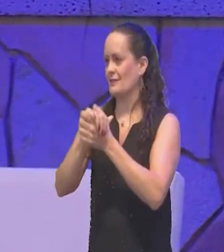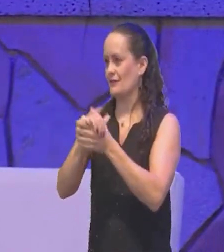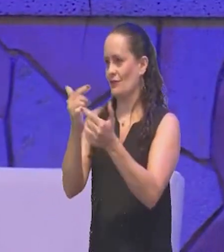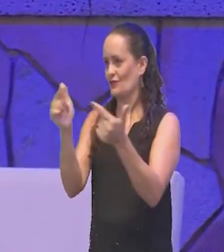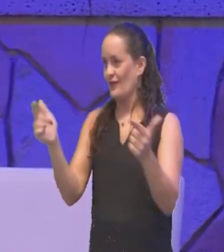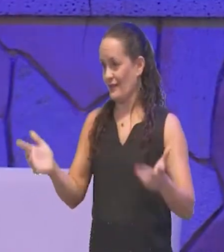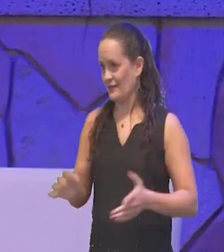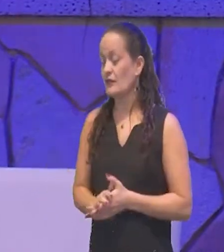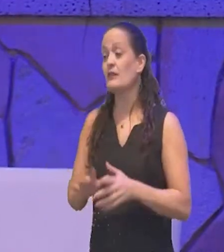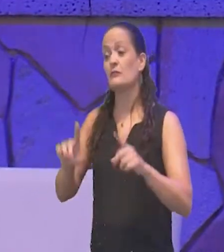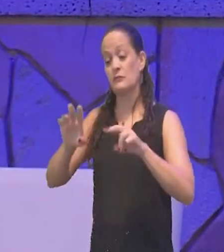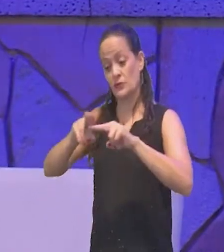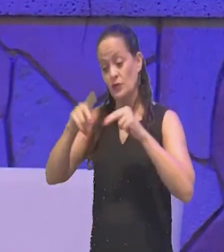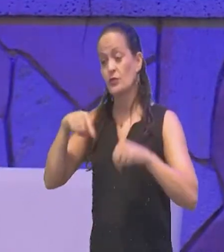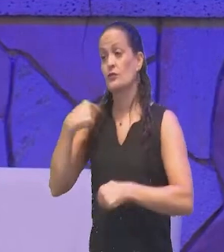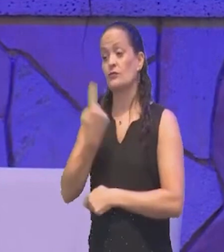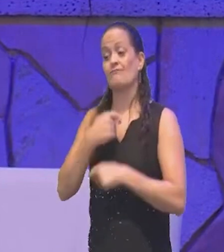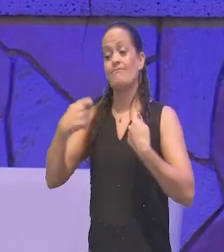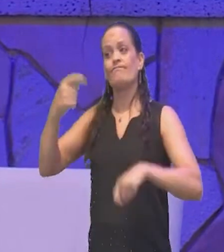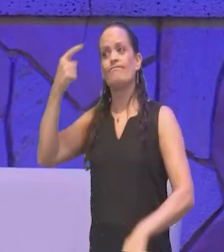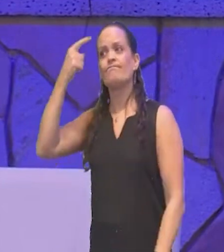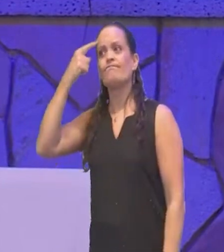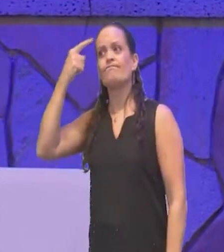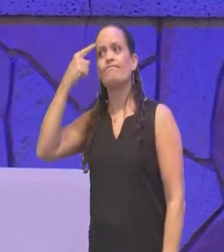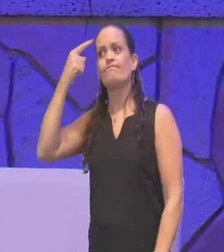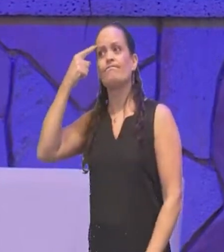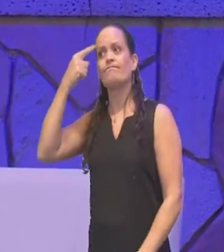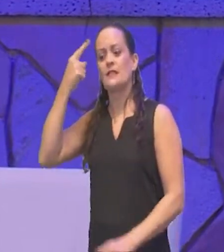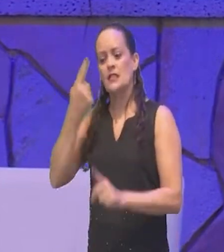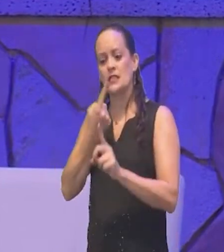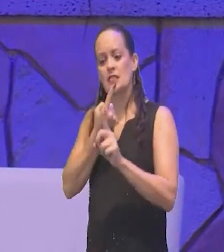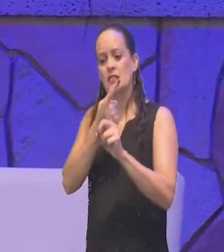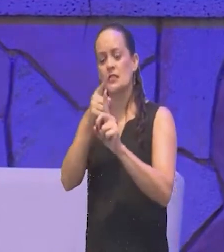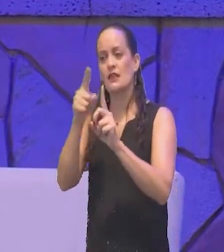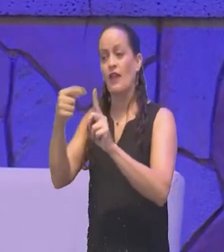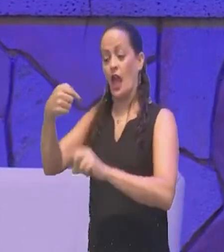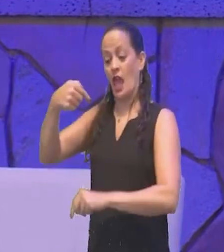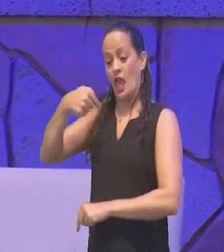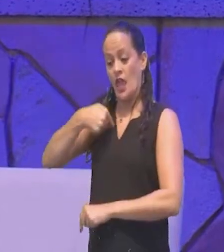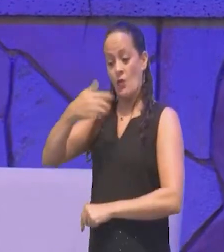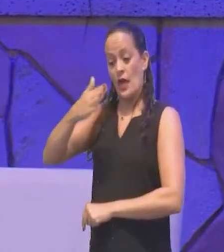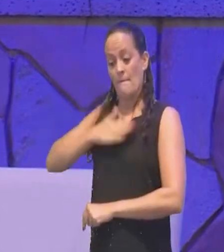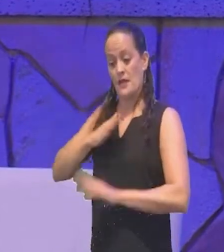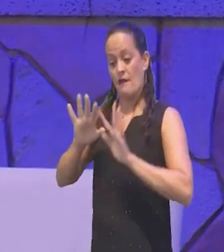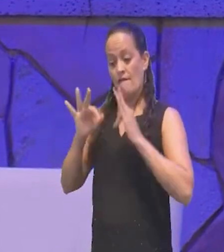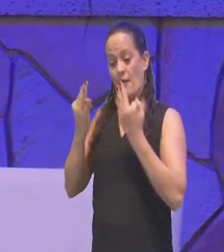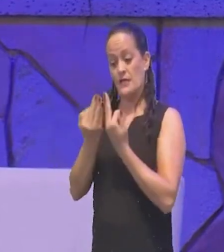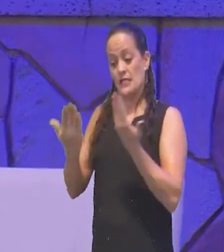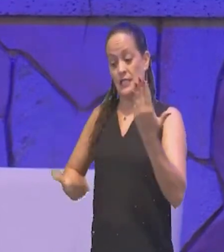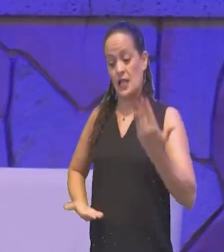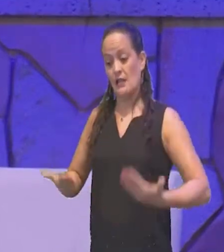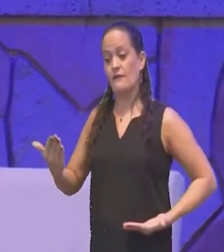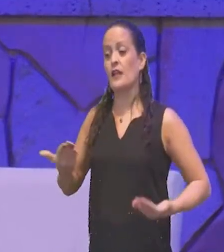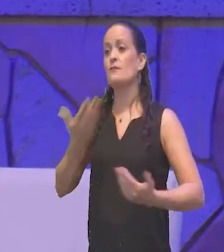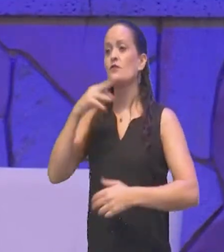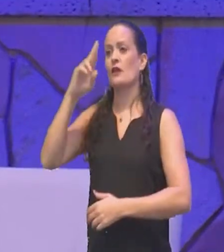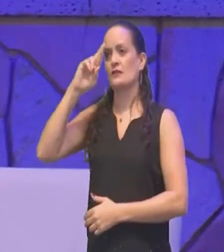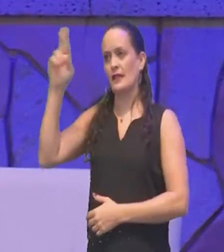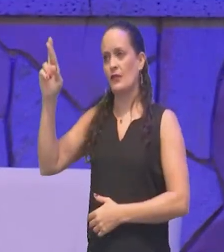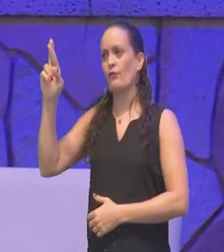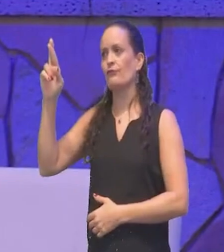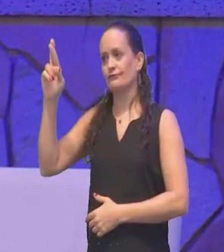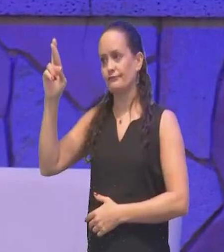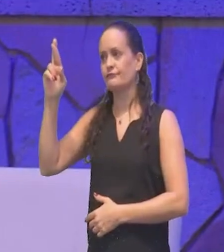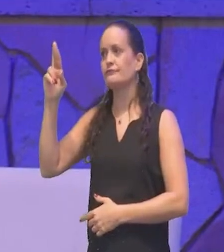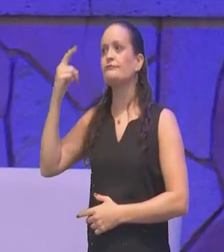nós pensarmos, diante deste desafio, eu e a minha casa serviremos ao Senhor, é o aumento de número de